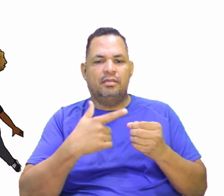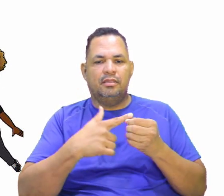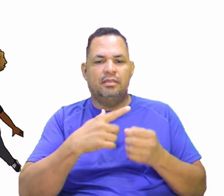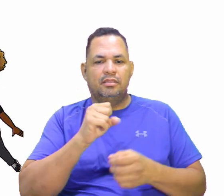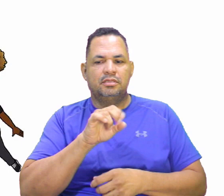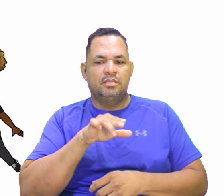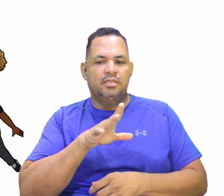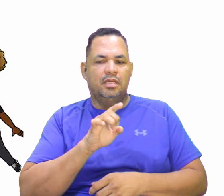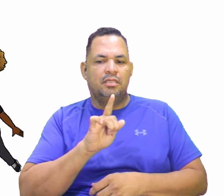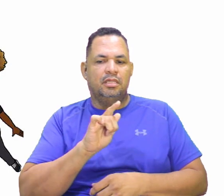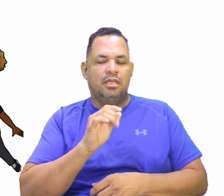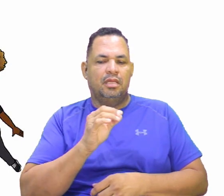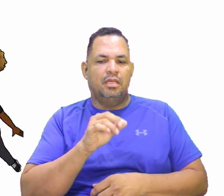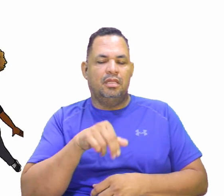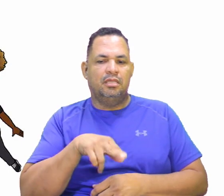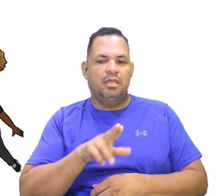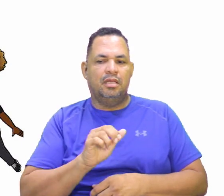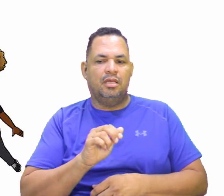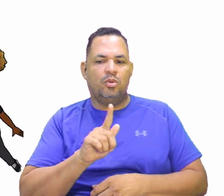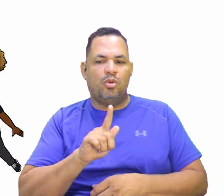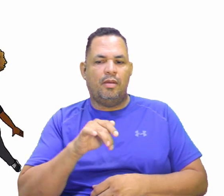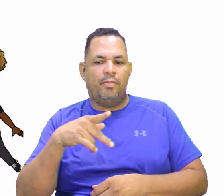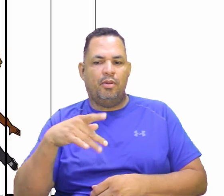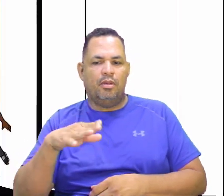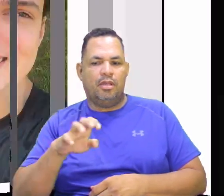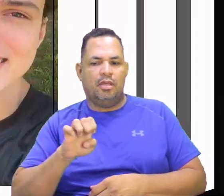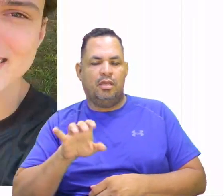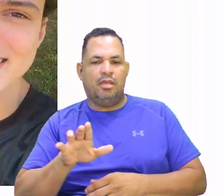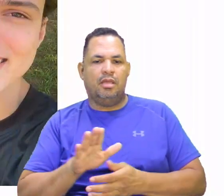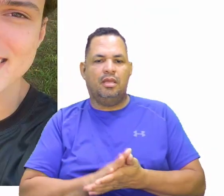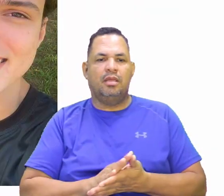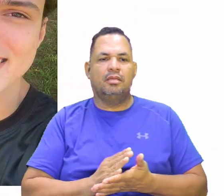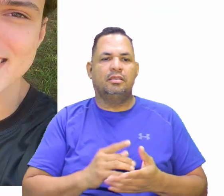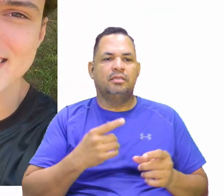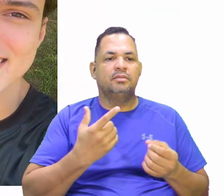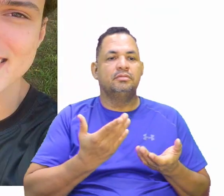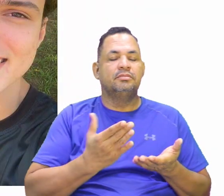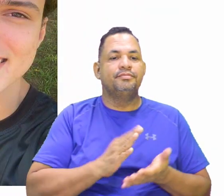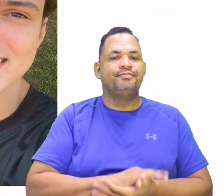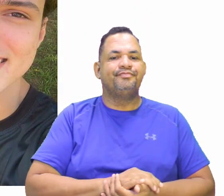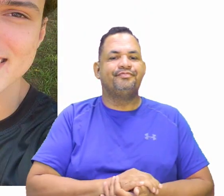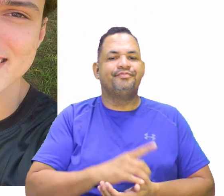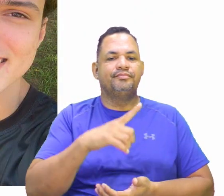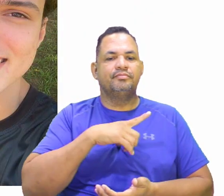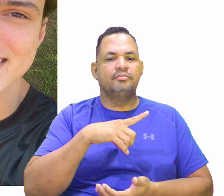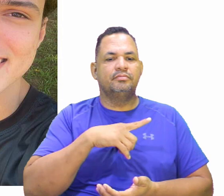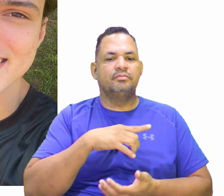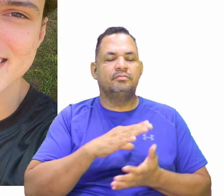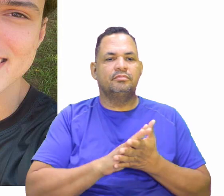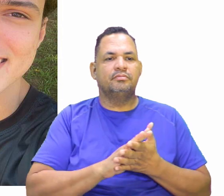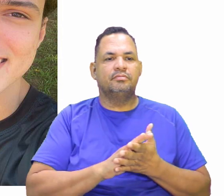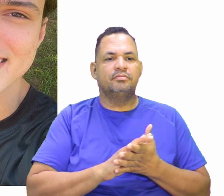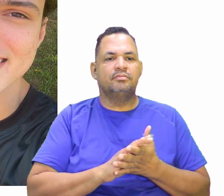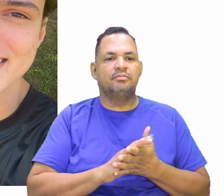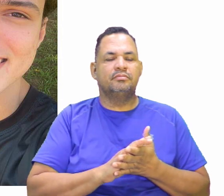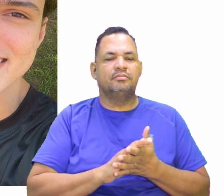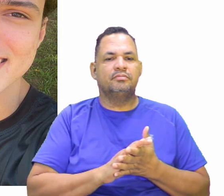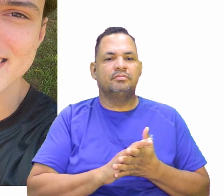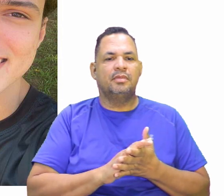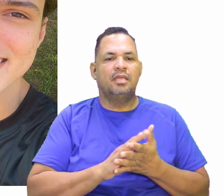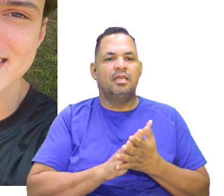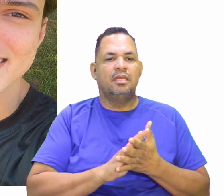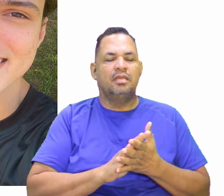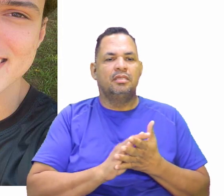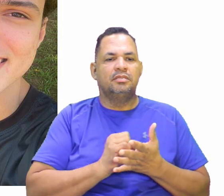do Guaporé. Beleza? Tem mais? Vamos lá, então. A Escola Marechal Costa e